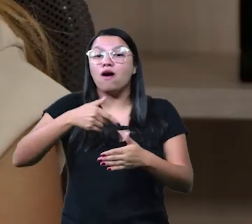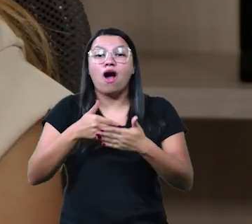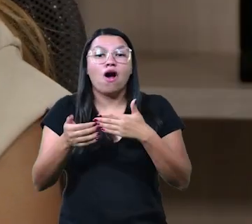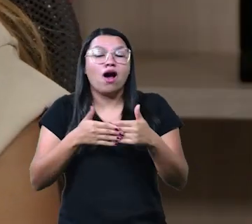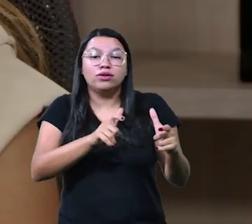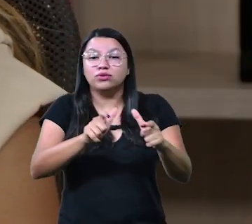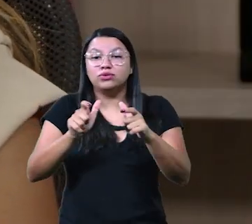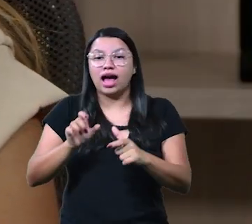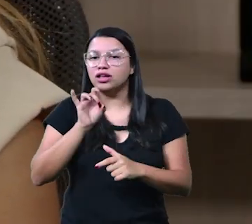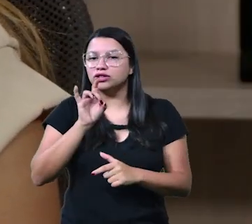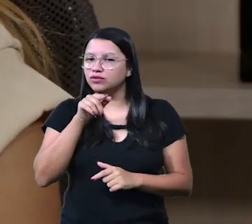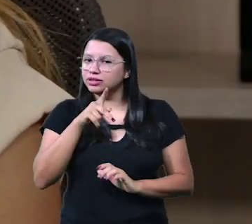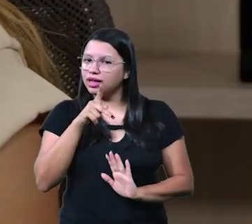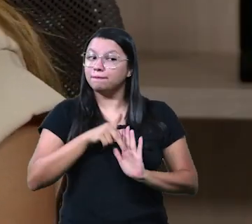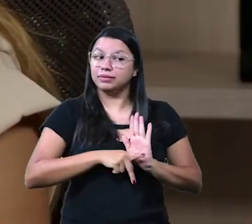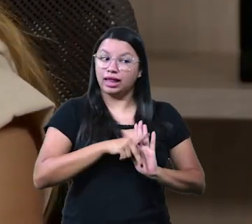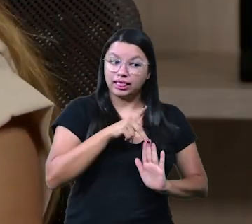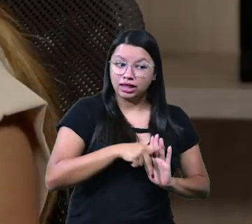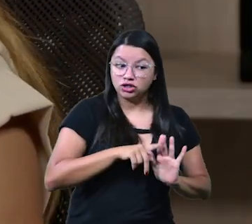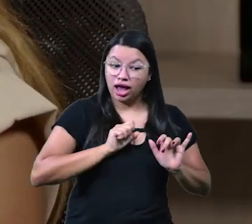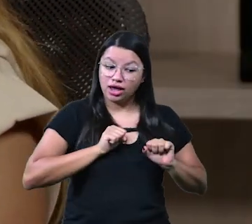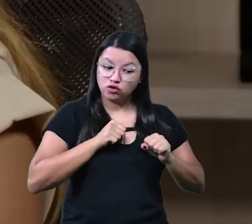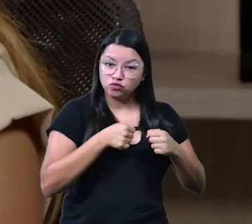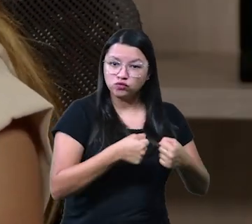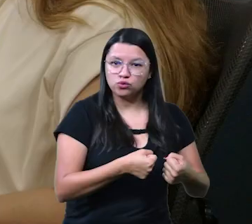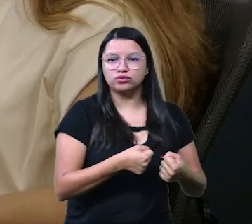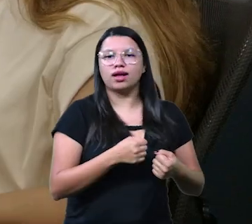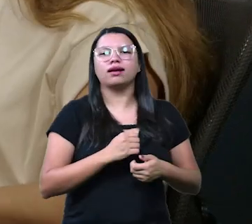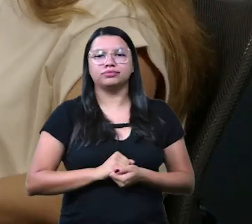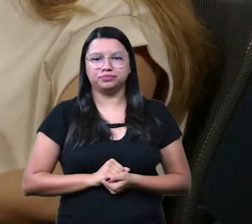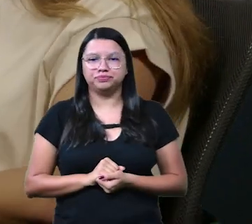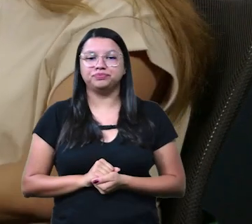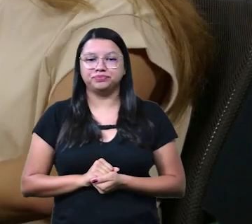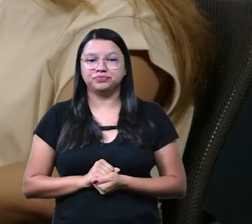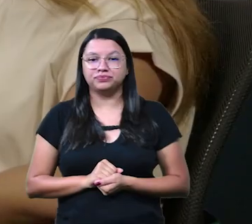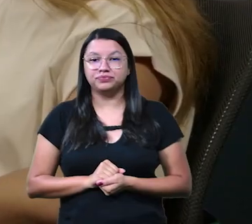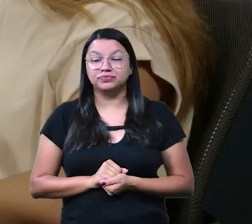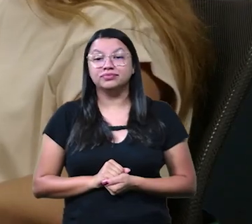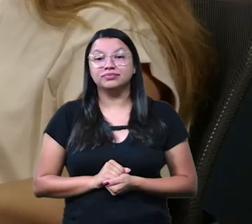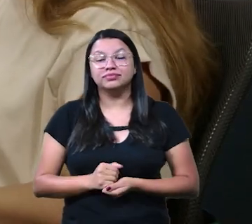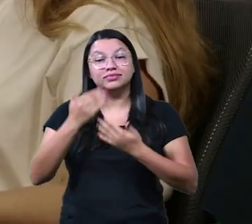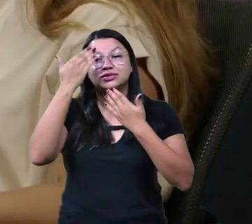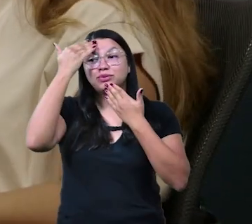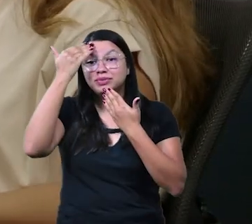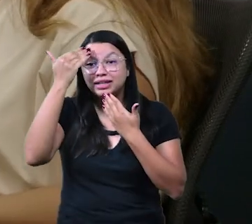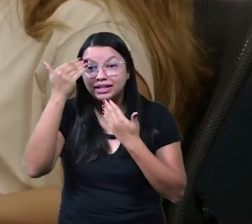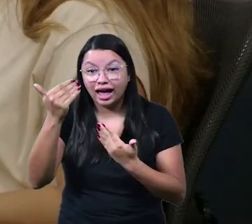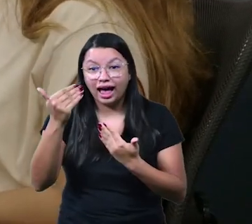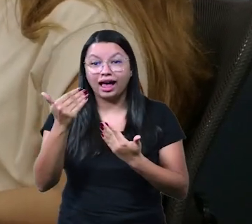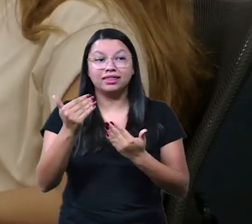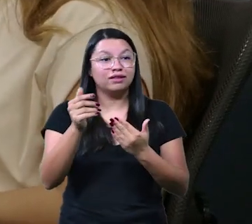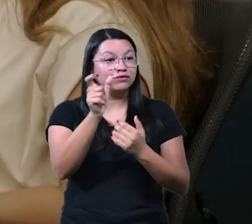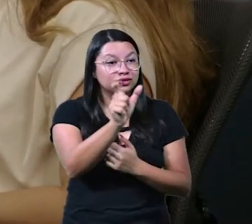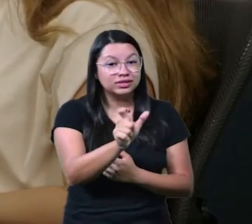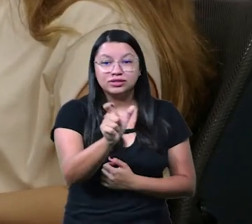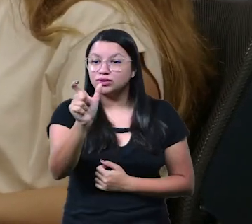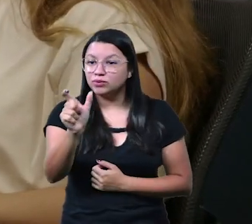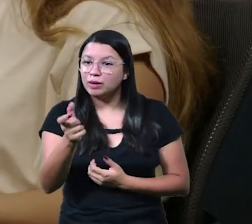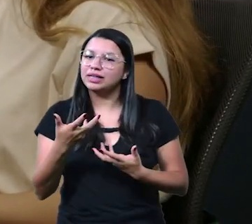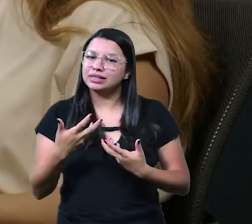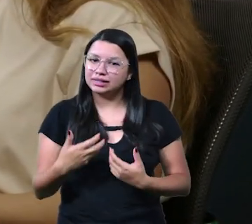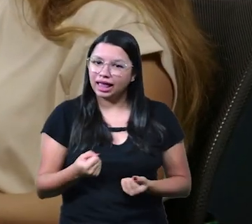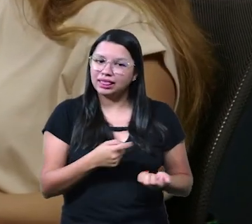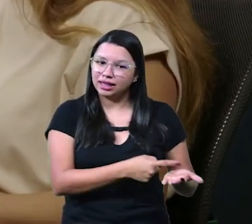dedicar a isso. E é isso. Bom, eu queria agradecer vocês duas por aceitarem nosso convite e por participar